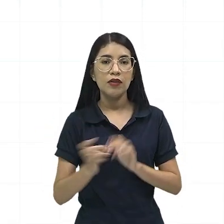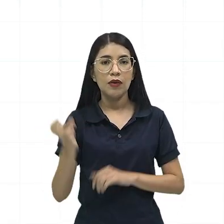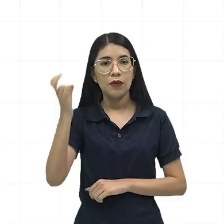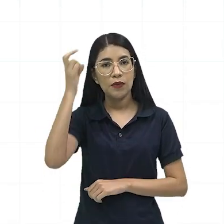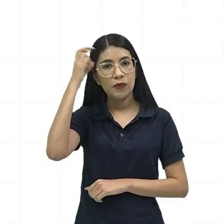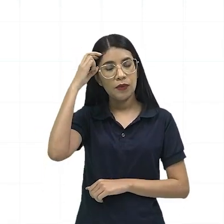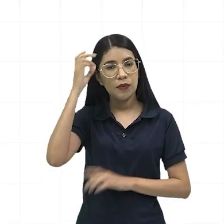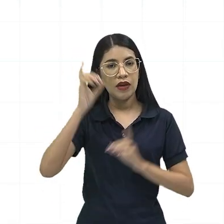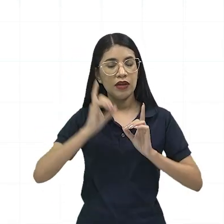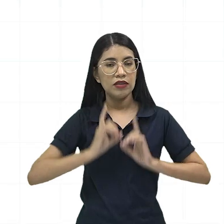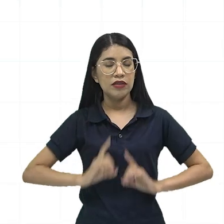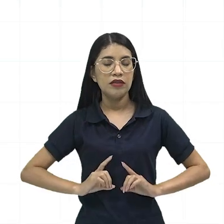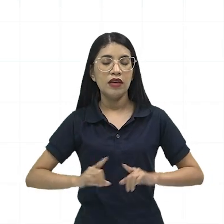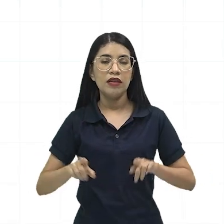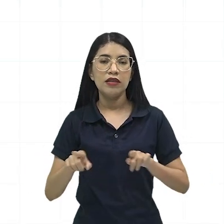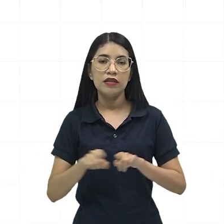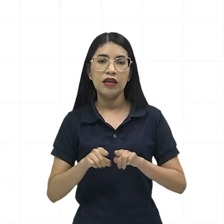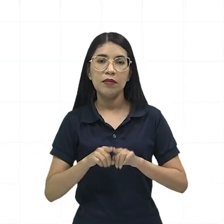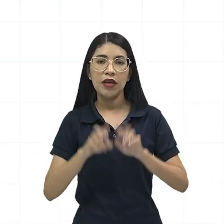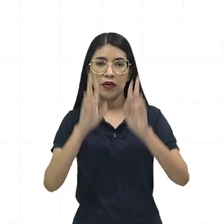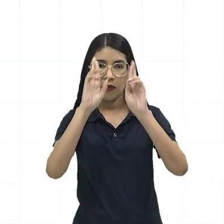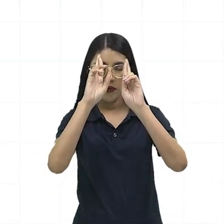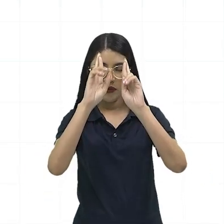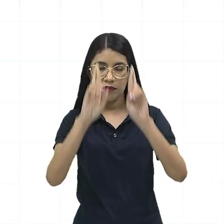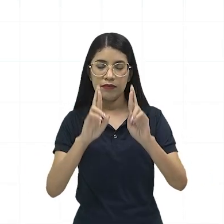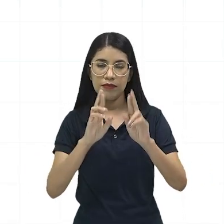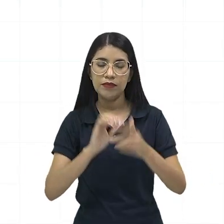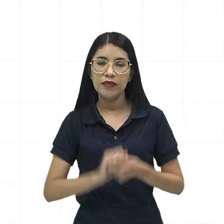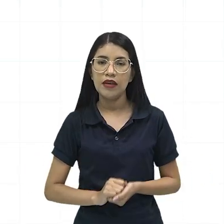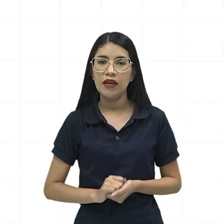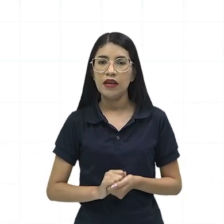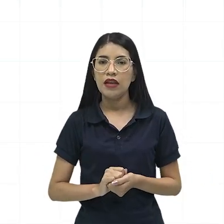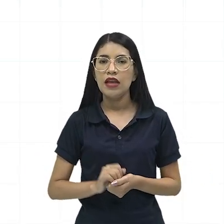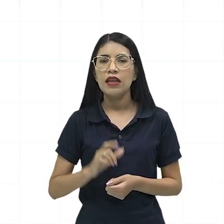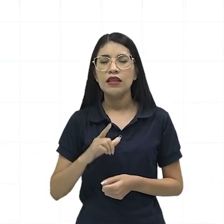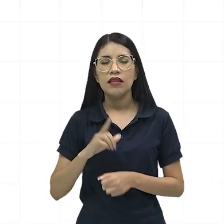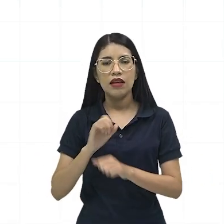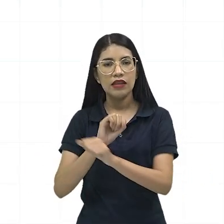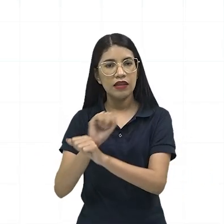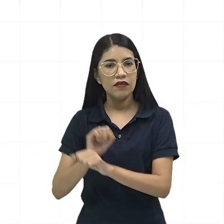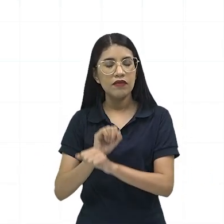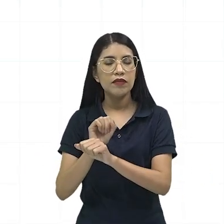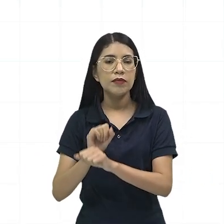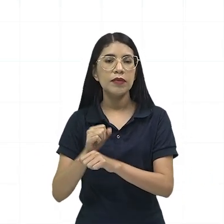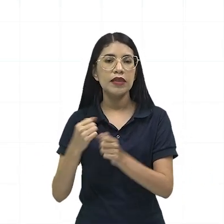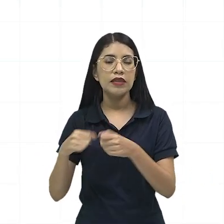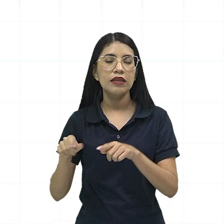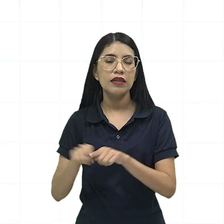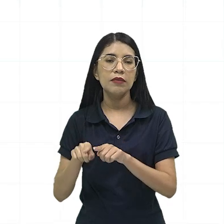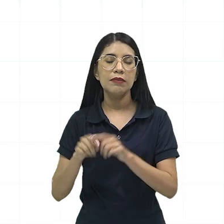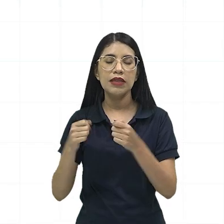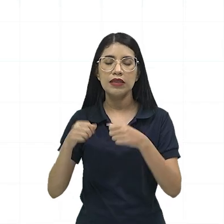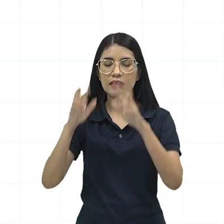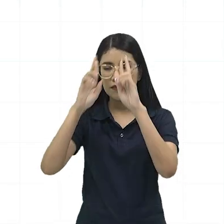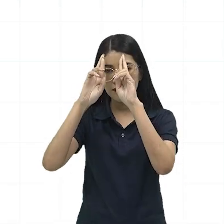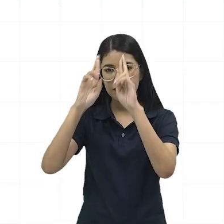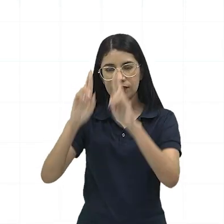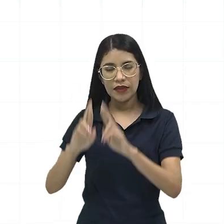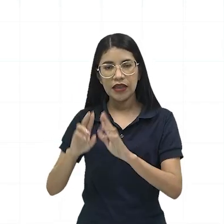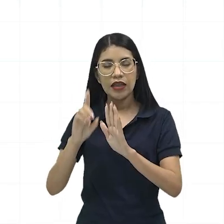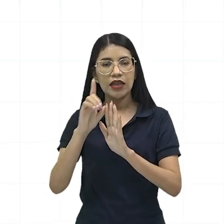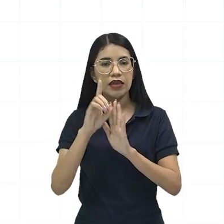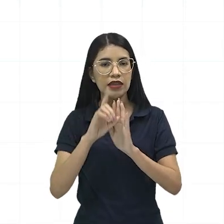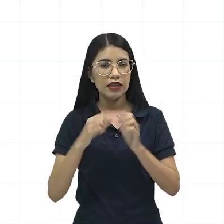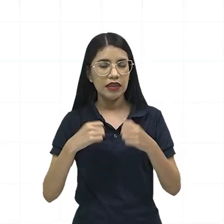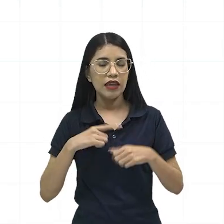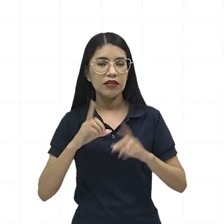à dignidade e ao respeito. Não é porque são indefesas que não podem ser respeitadas, né? São dignas sim